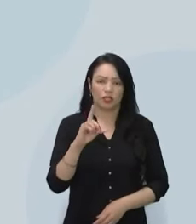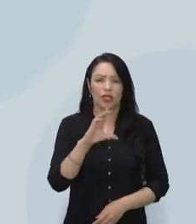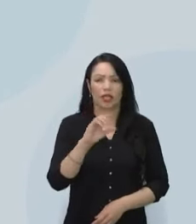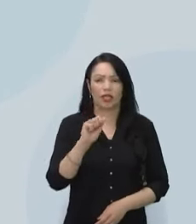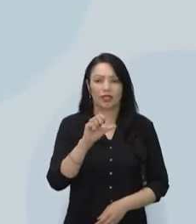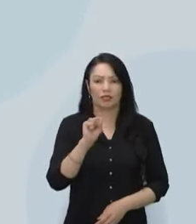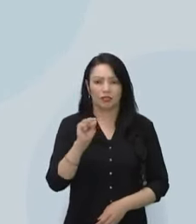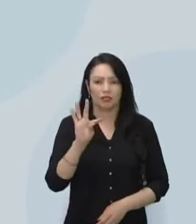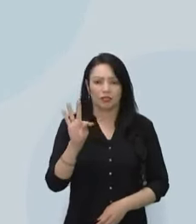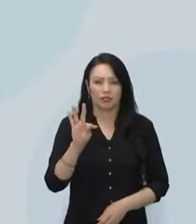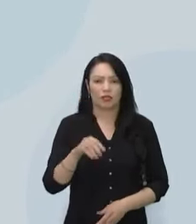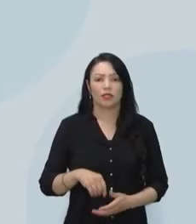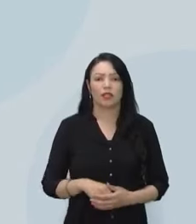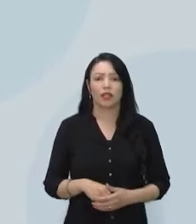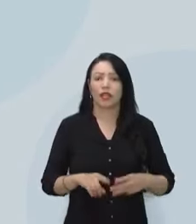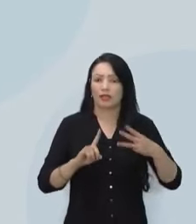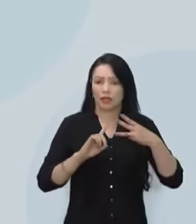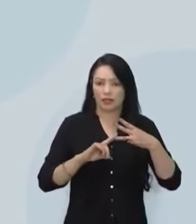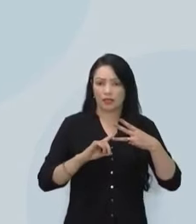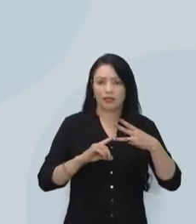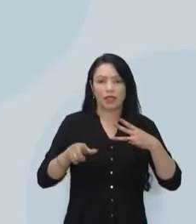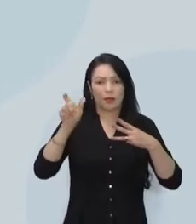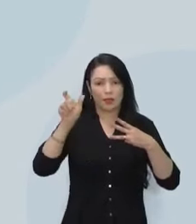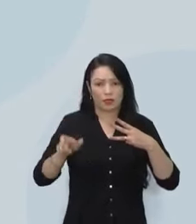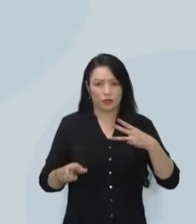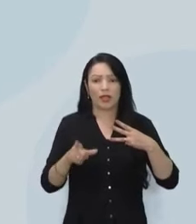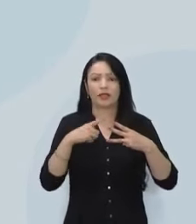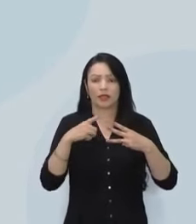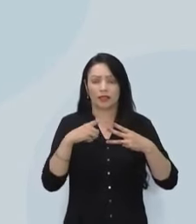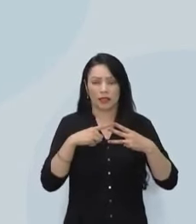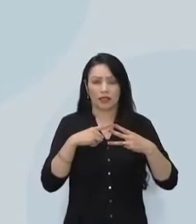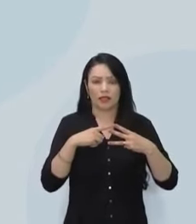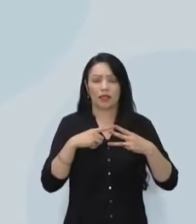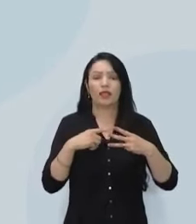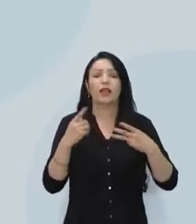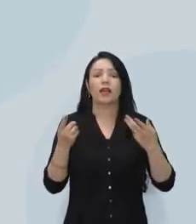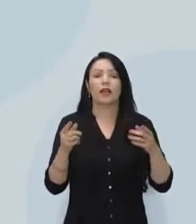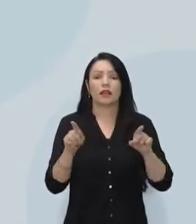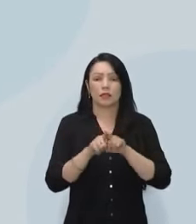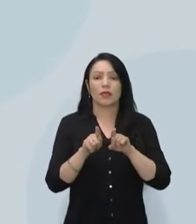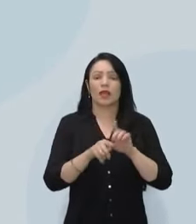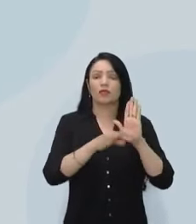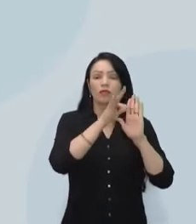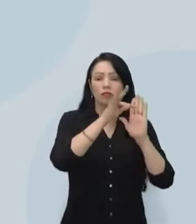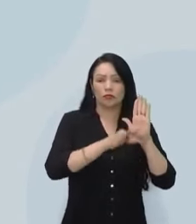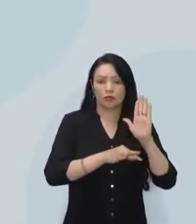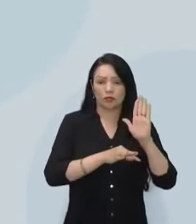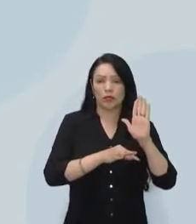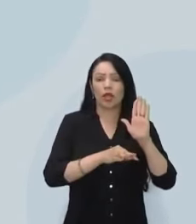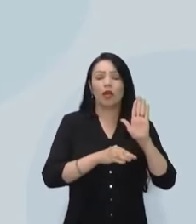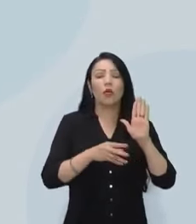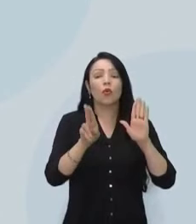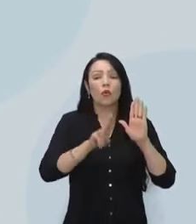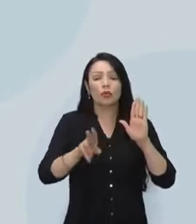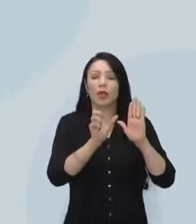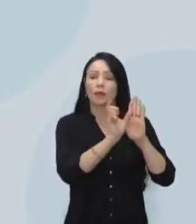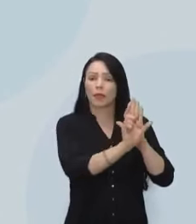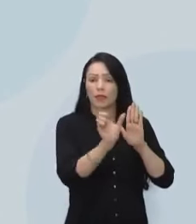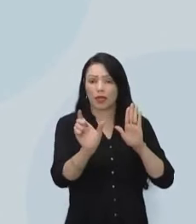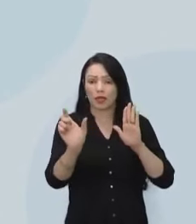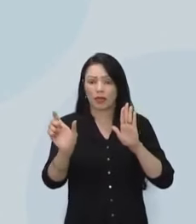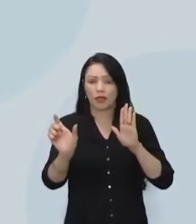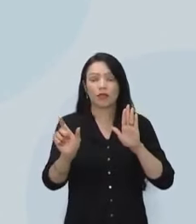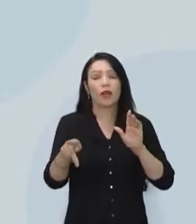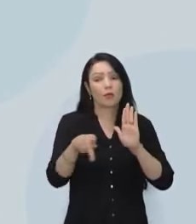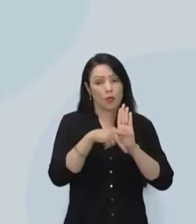divulgação científica. Terceira pessoa presente atemporal, recurso à citação, uso de vocabulário técnico